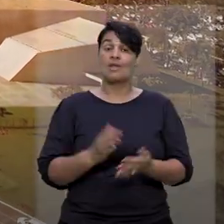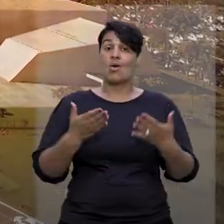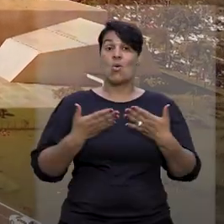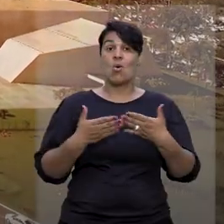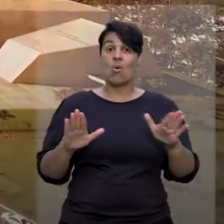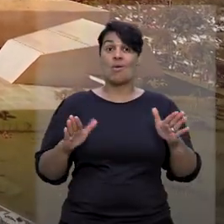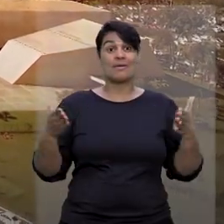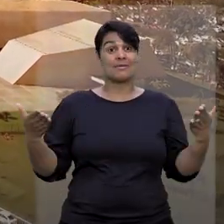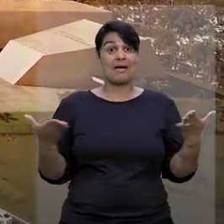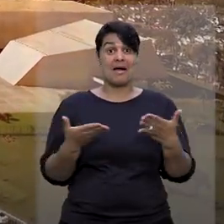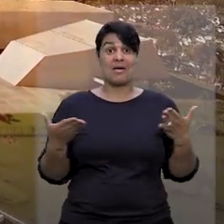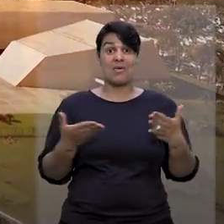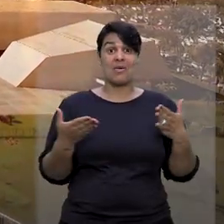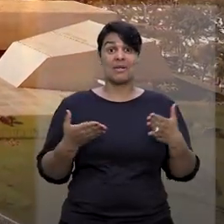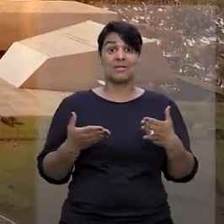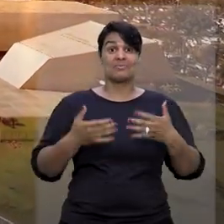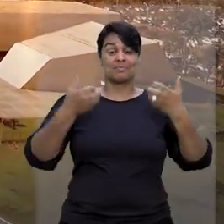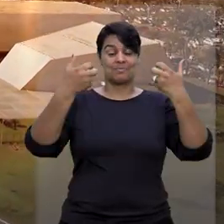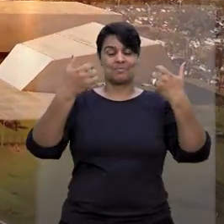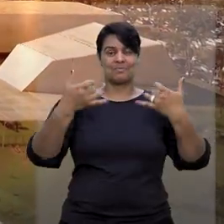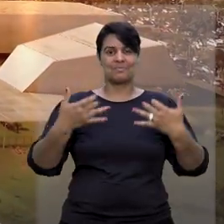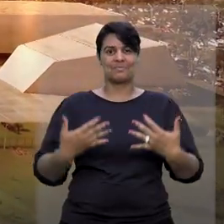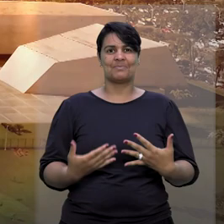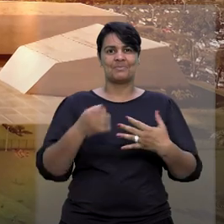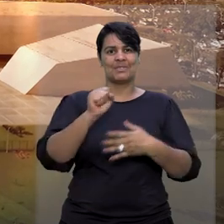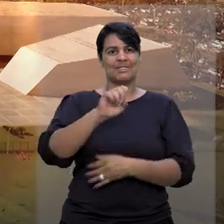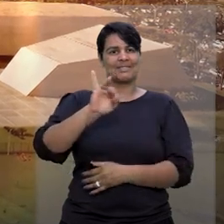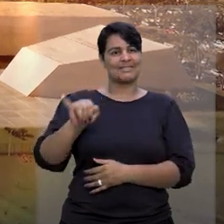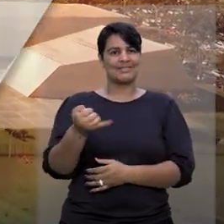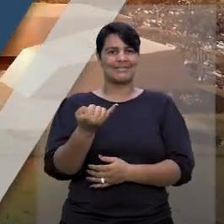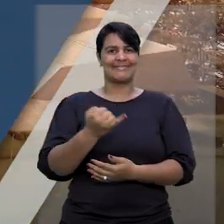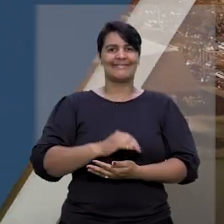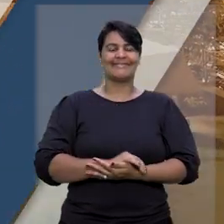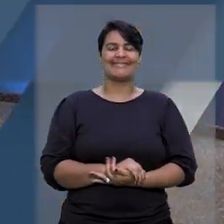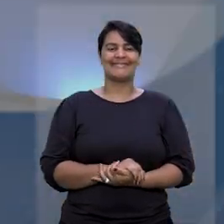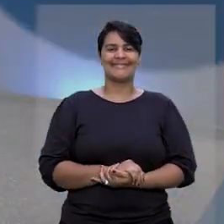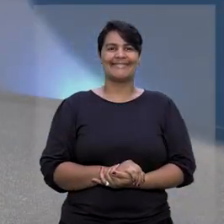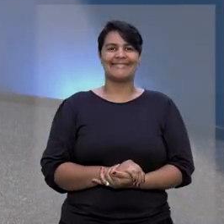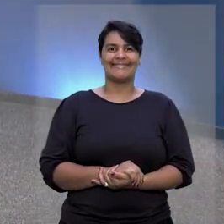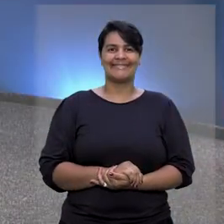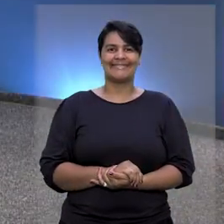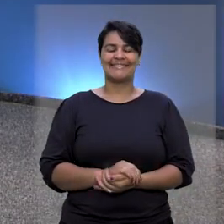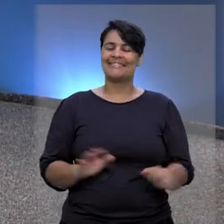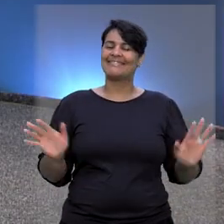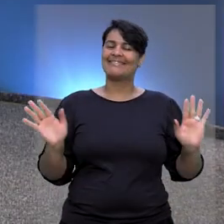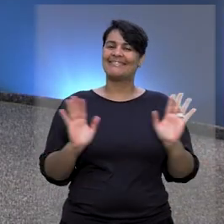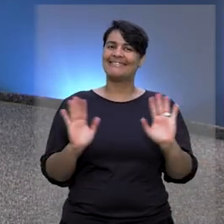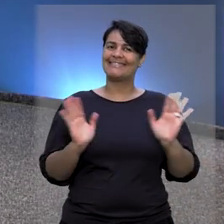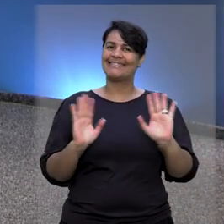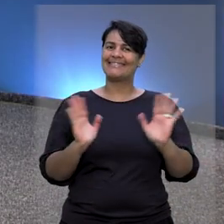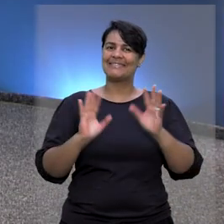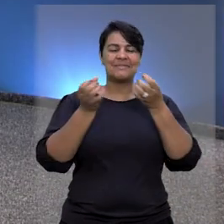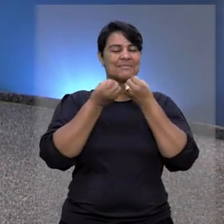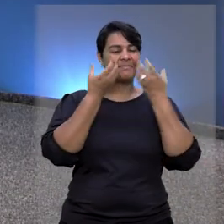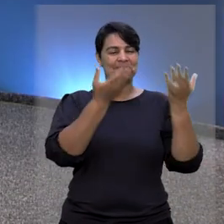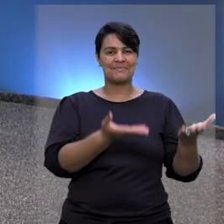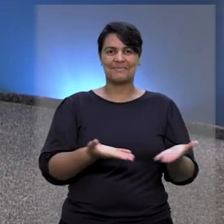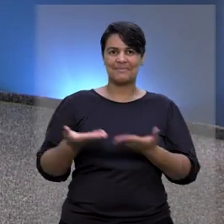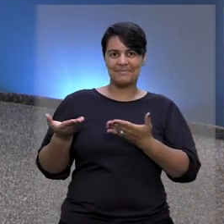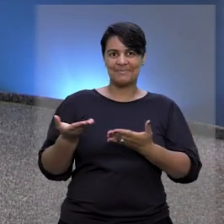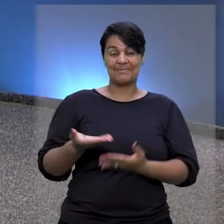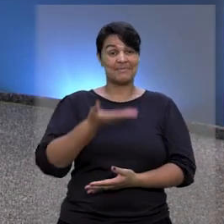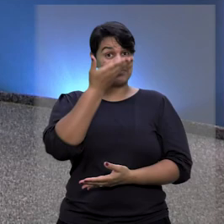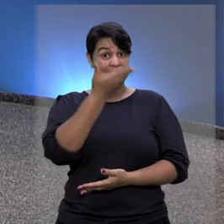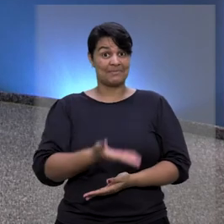Começa agora o programa do Superior Tribunal de Justiça. Olá, seja muito bem-vindo.